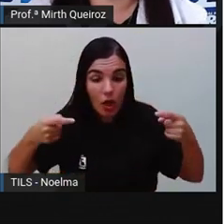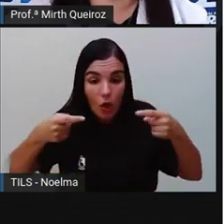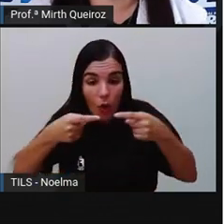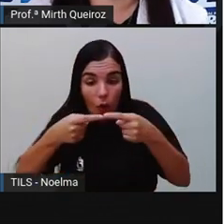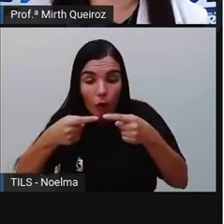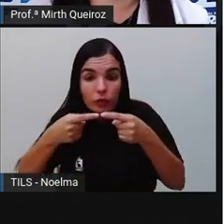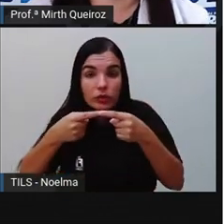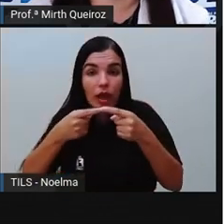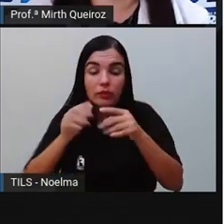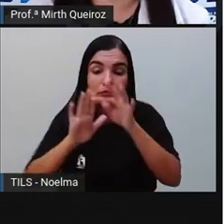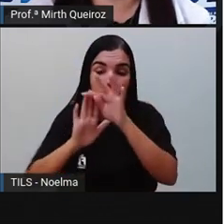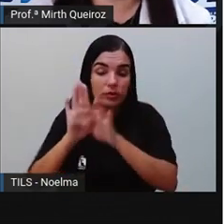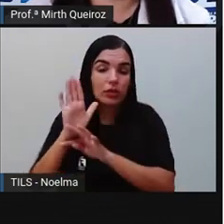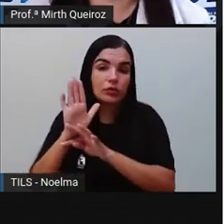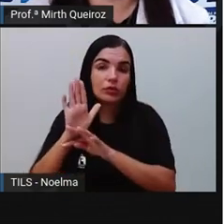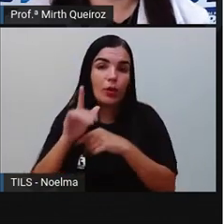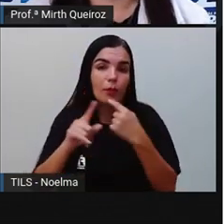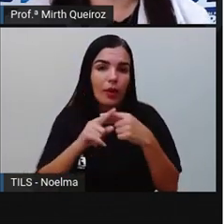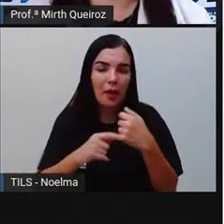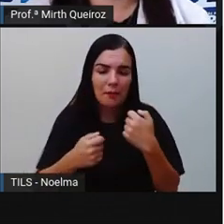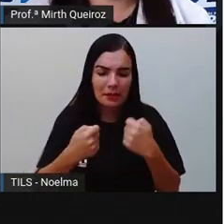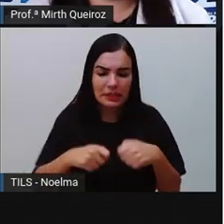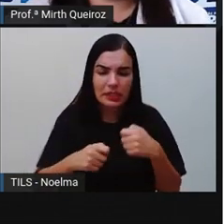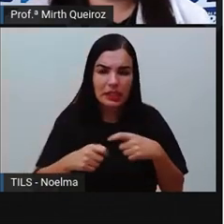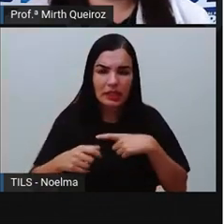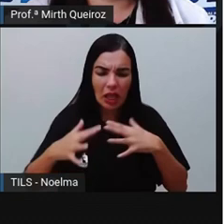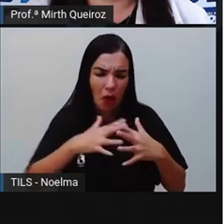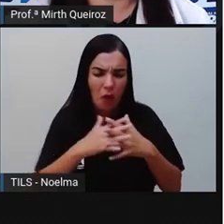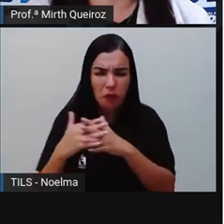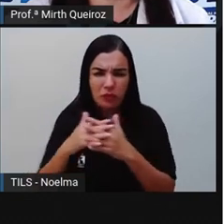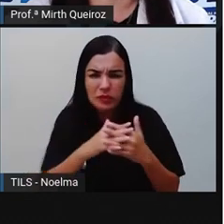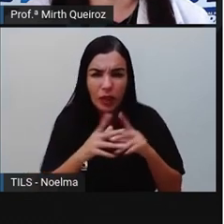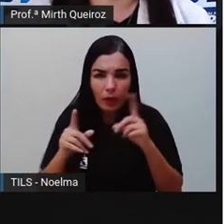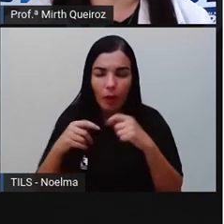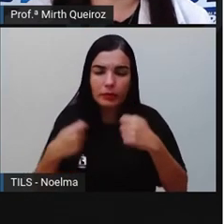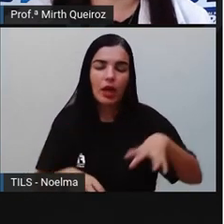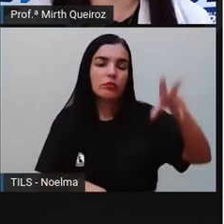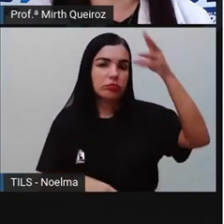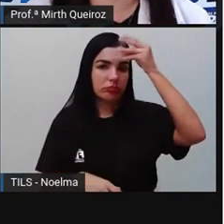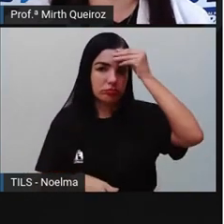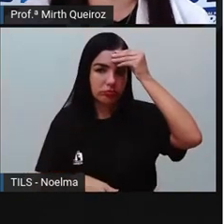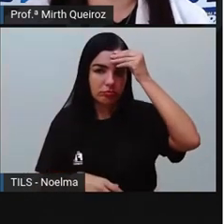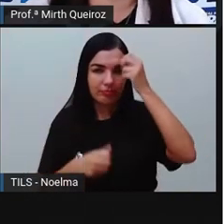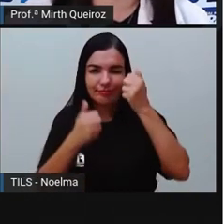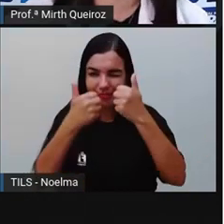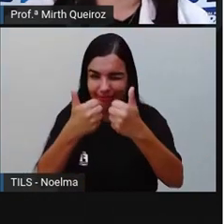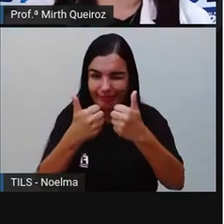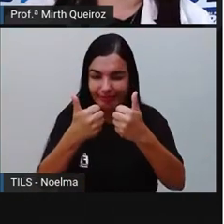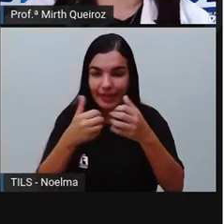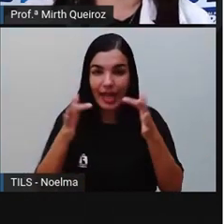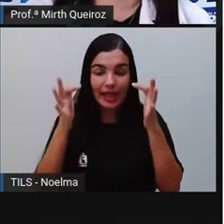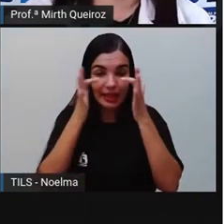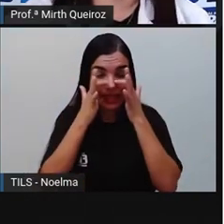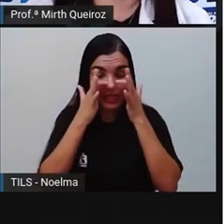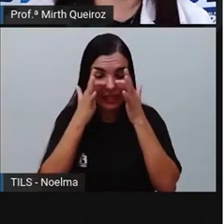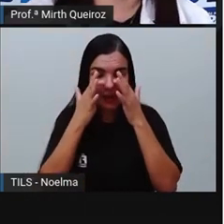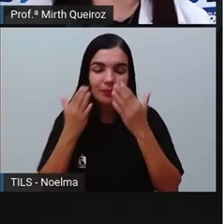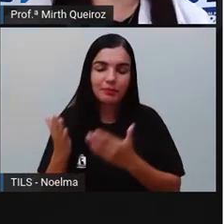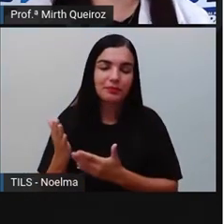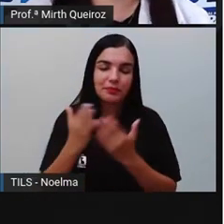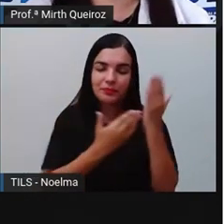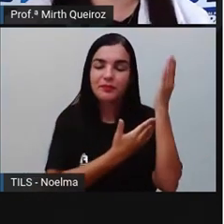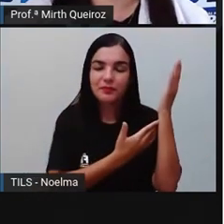qualquer pessoa que possa pegar o seu texto possa compreendê-lo, certo? Então, preste atenção